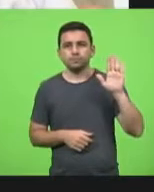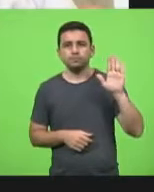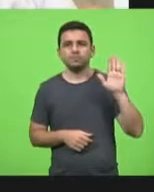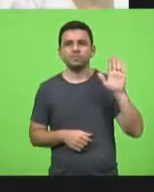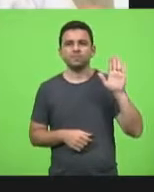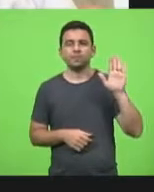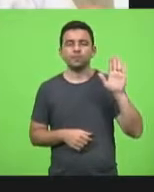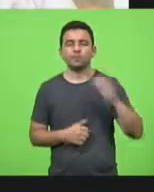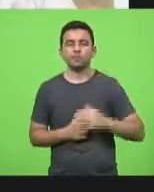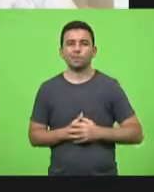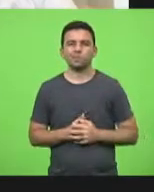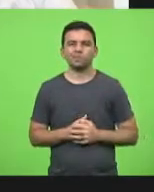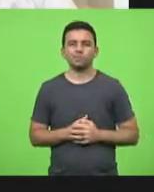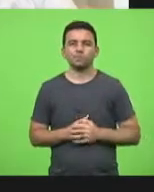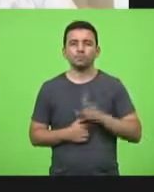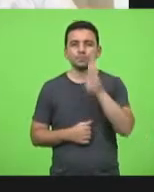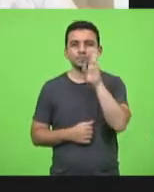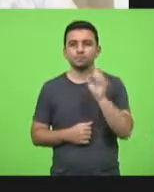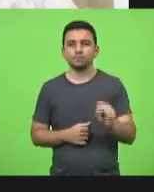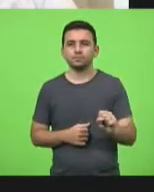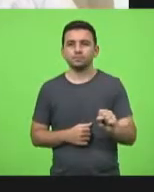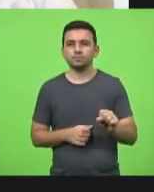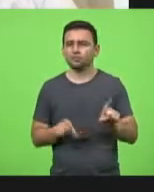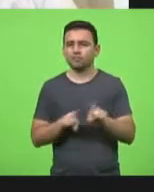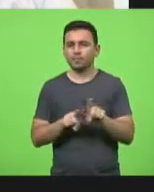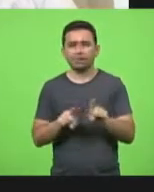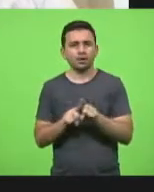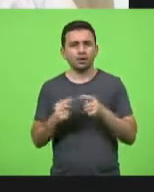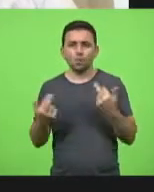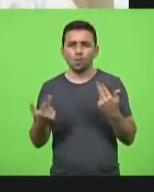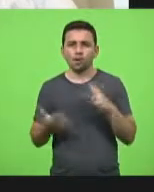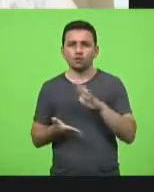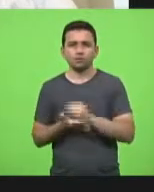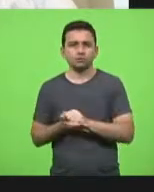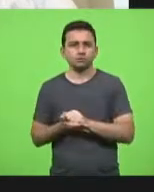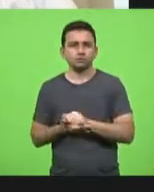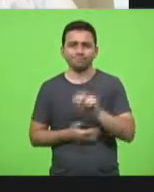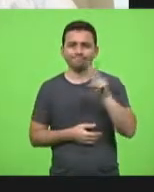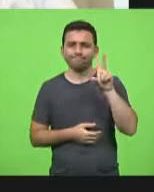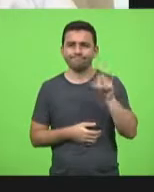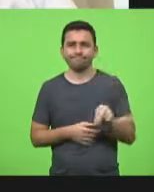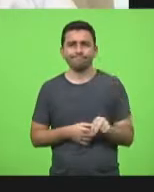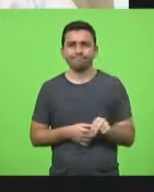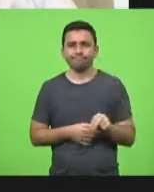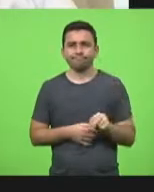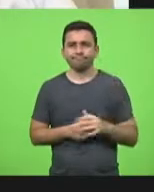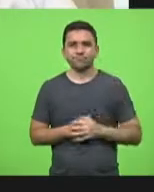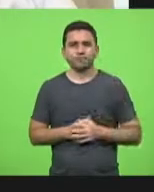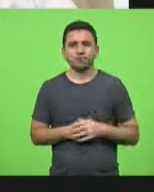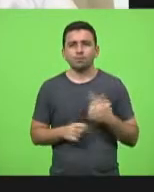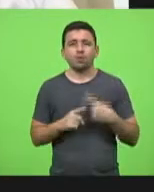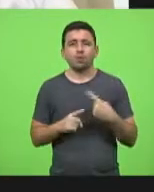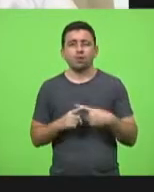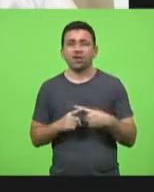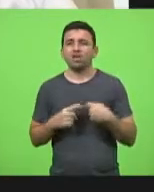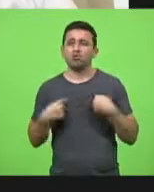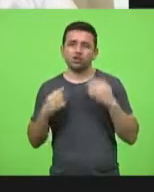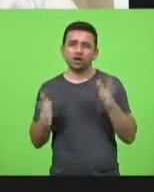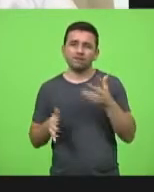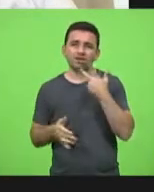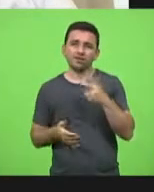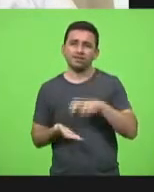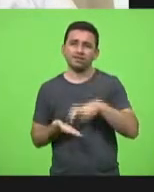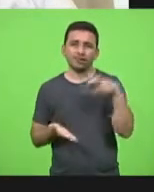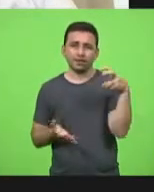a palavra, deputado Bruno Souza. Da mesma forma, eu registro o meu voto contrário, até porque, pelos motivos que já expus hoje de manhã